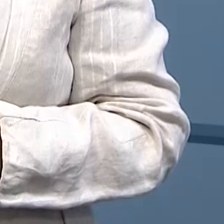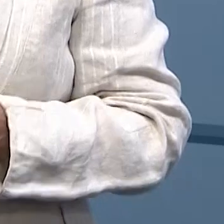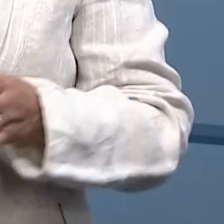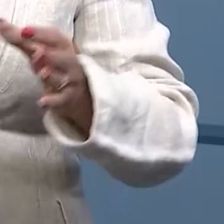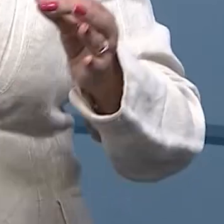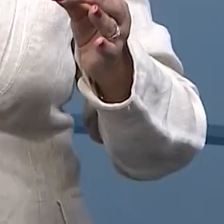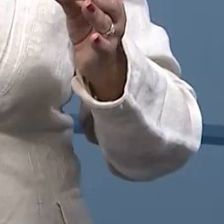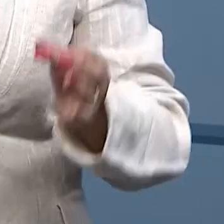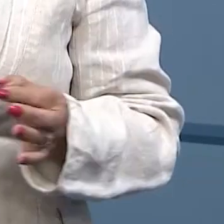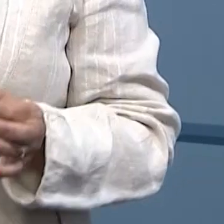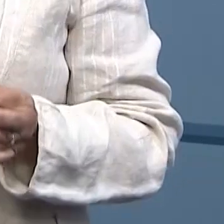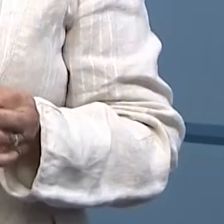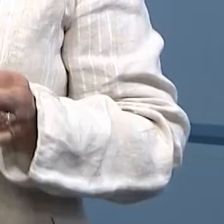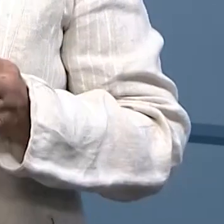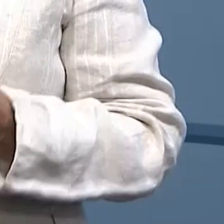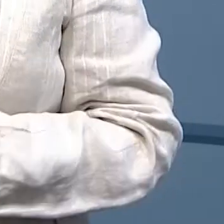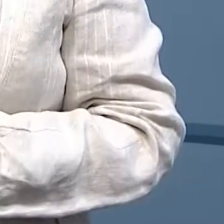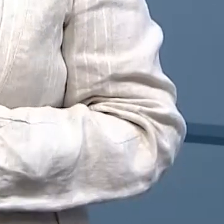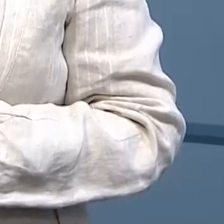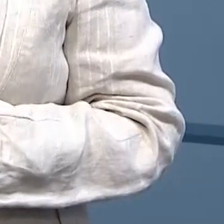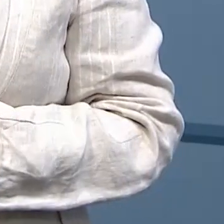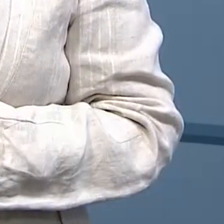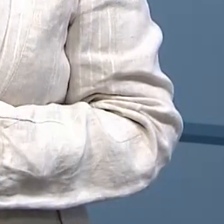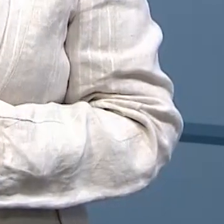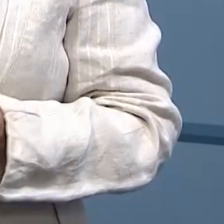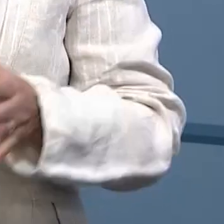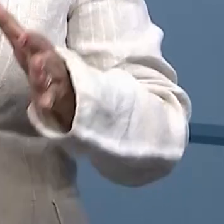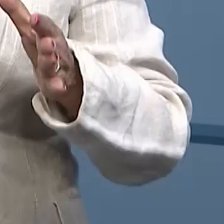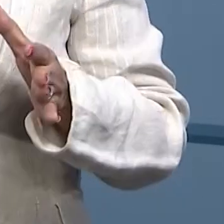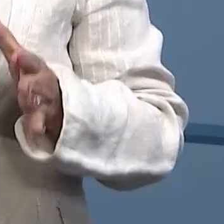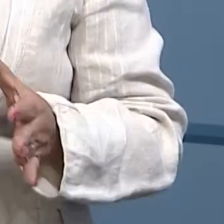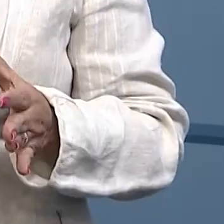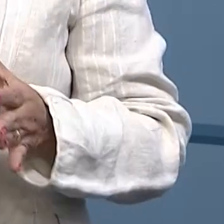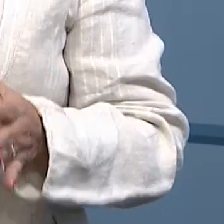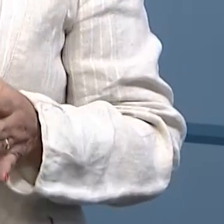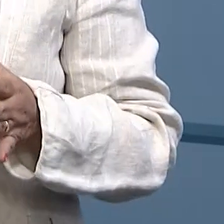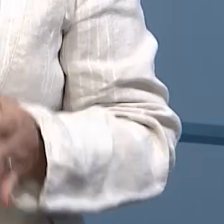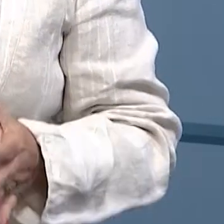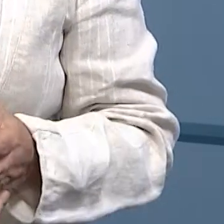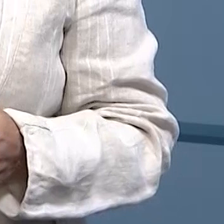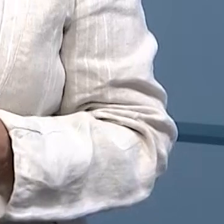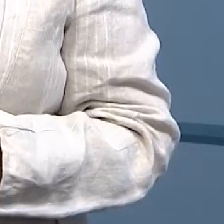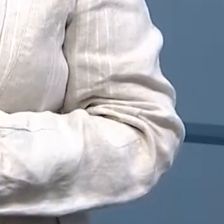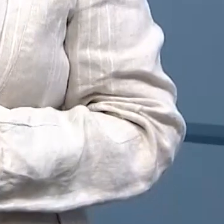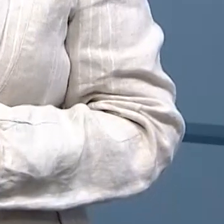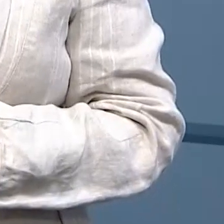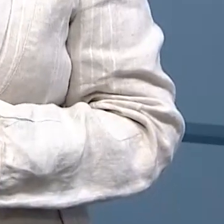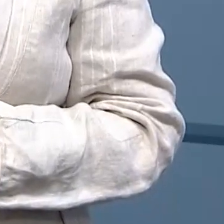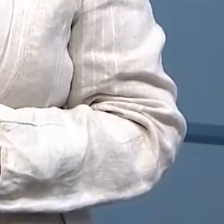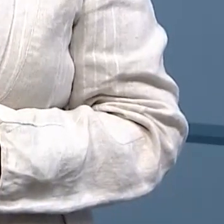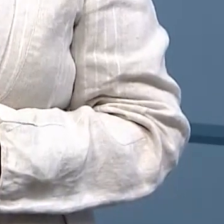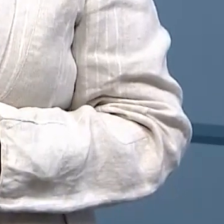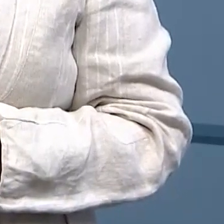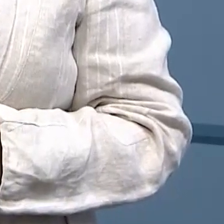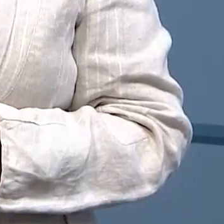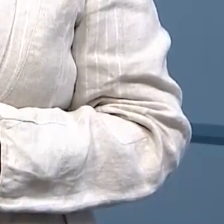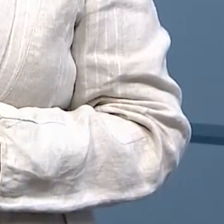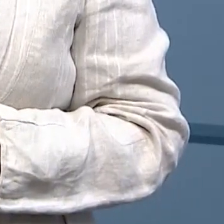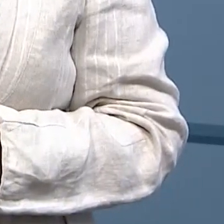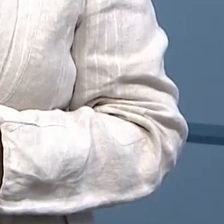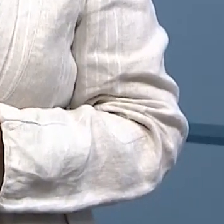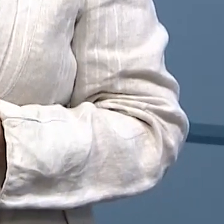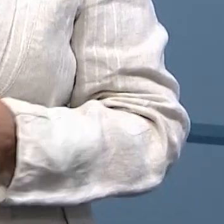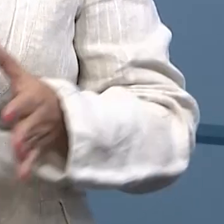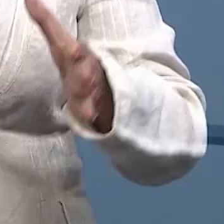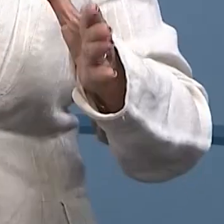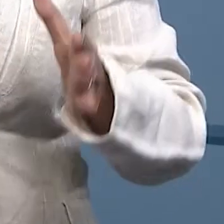gênero com a vereadora Magnólia Aragão, do município de Tianguá, a deputada Larissa